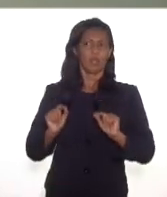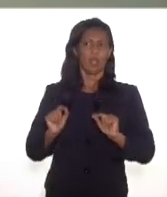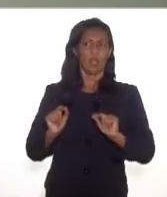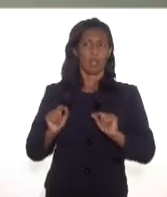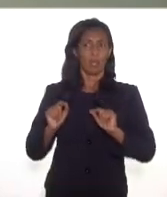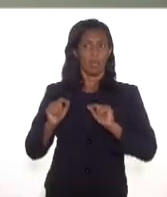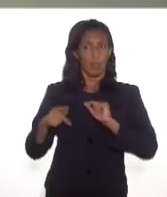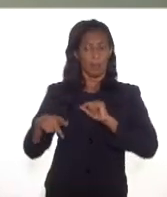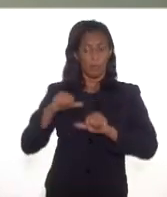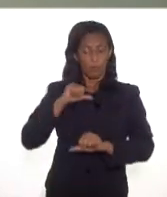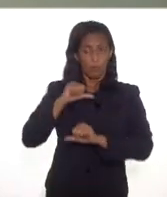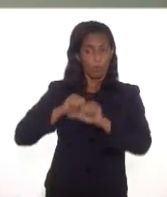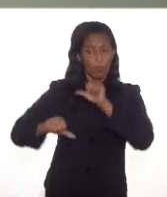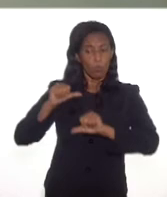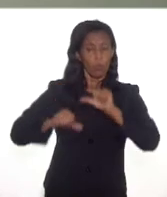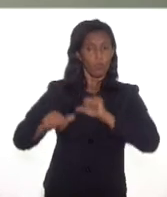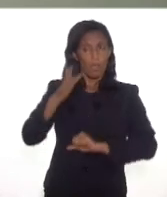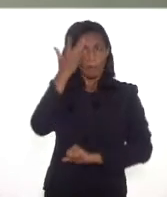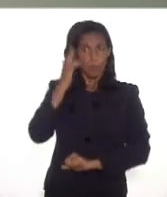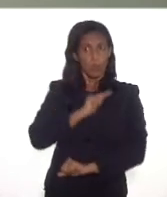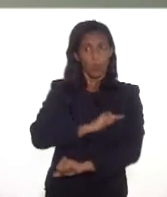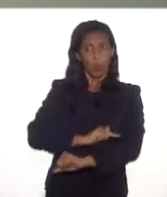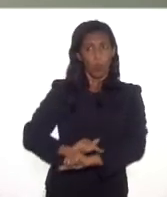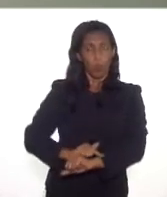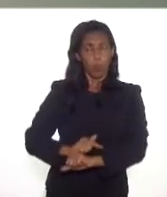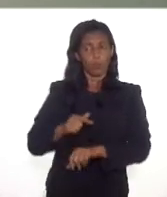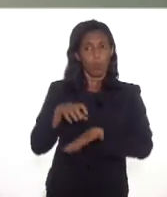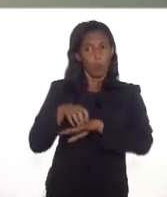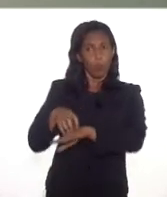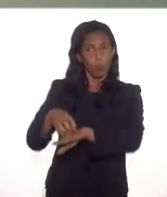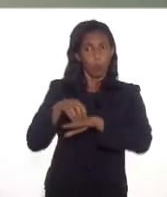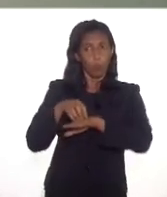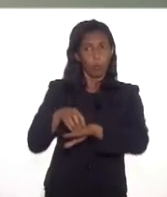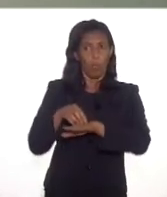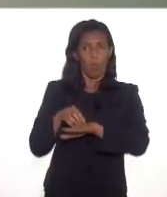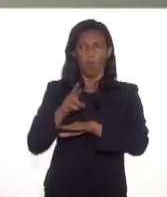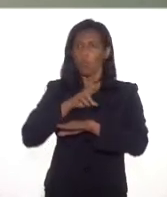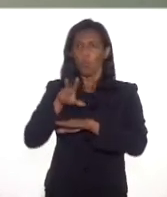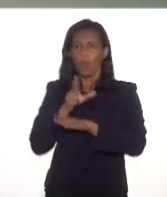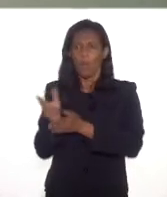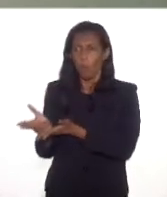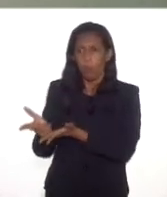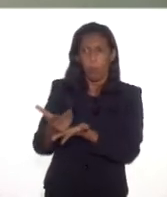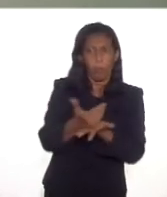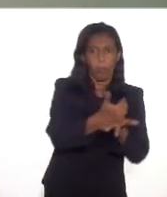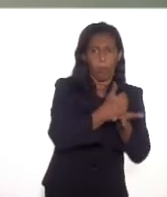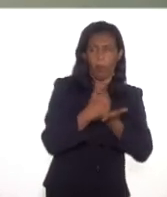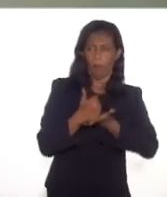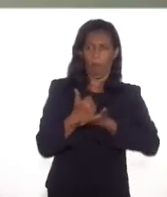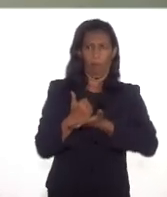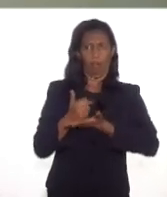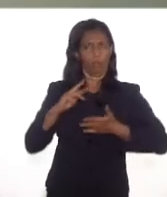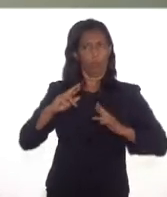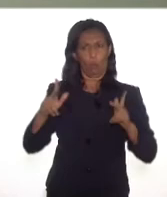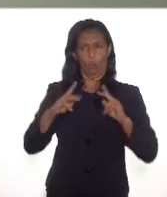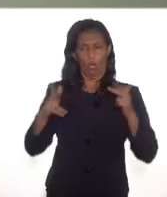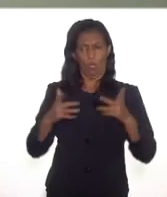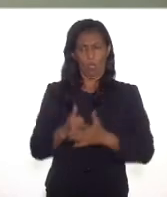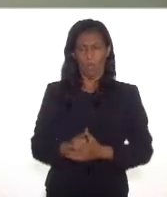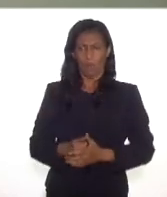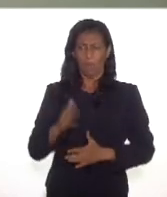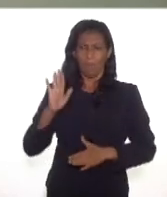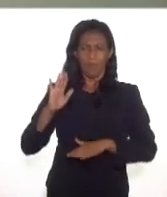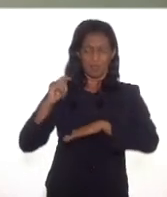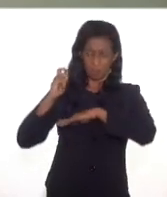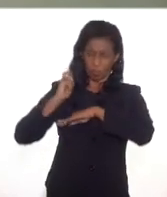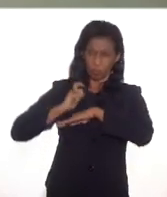educativa e não para ser arrecadatória. Essa é a finalidade da multa de trânsito. Mas, há algum